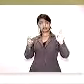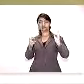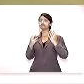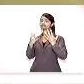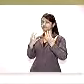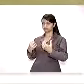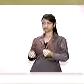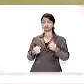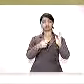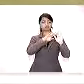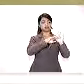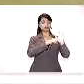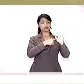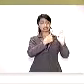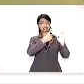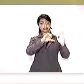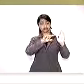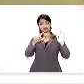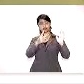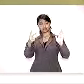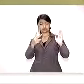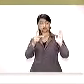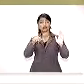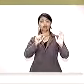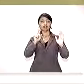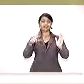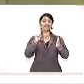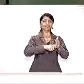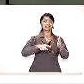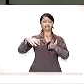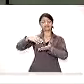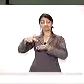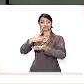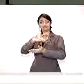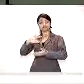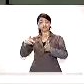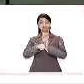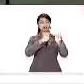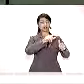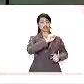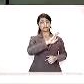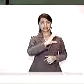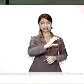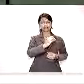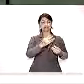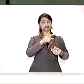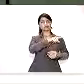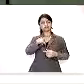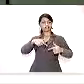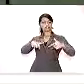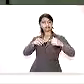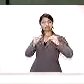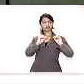regimental 19 a 22 contrato de gestão entre a secretaria de saúde a fundação do ABC para gestão e execução de atividade serviço de